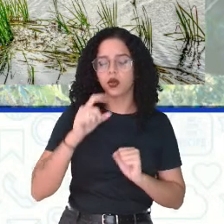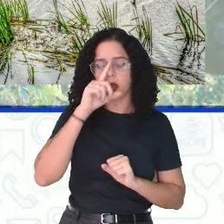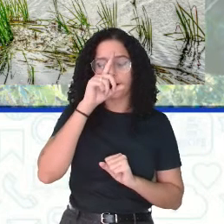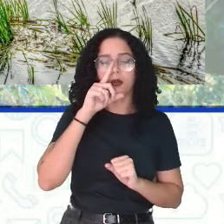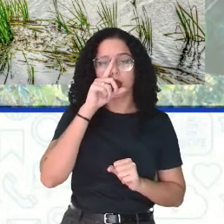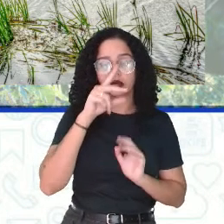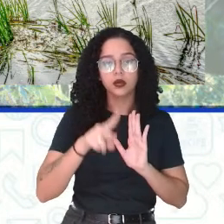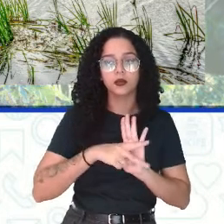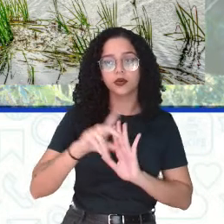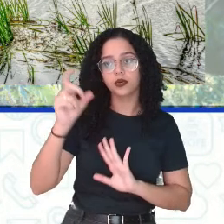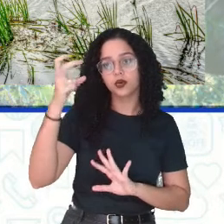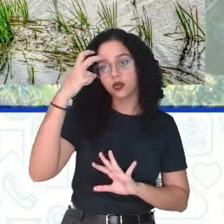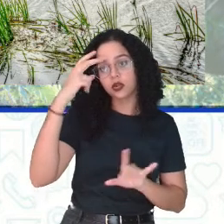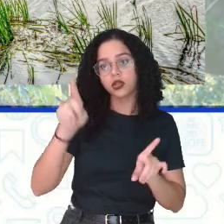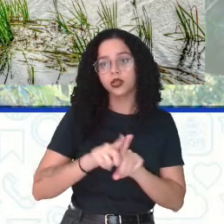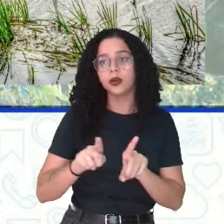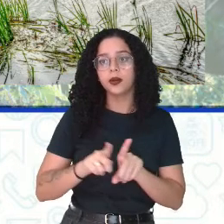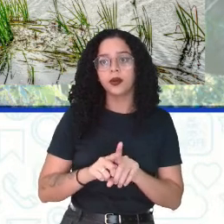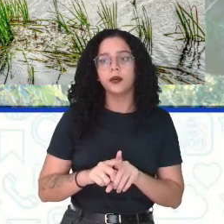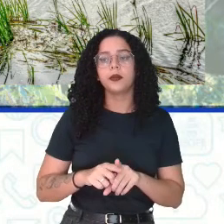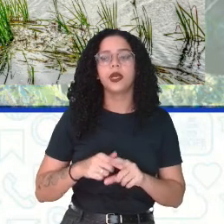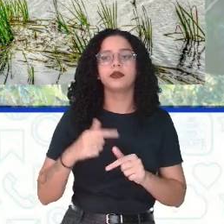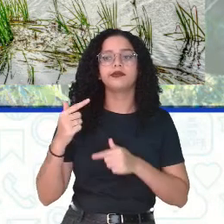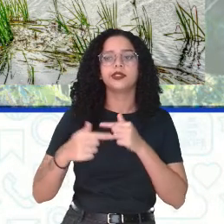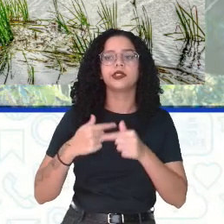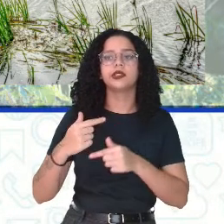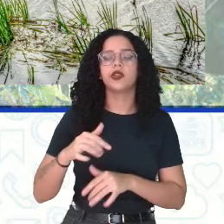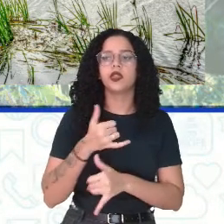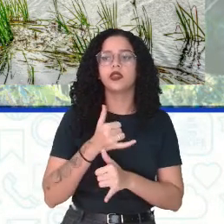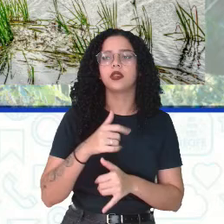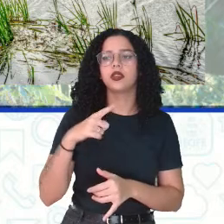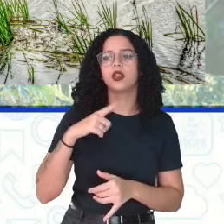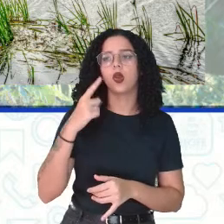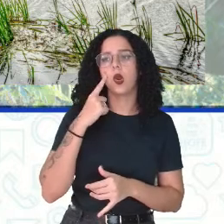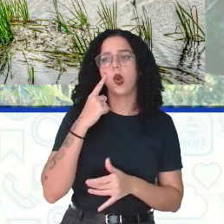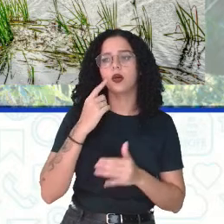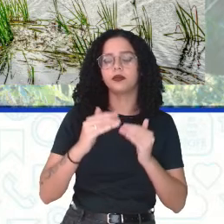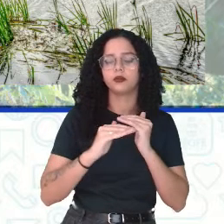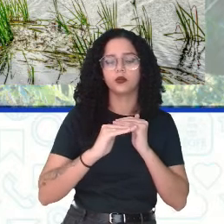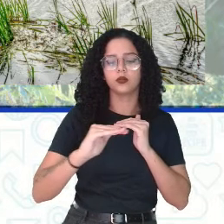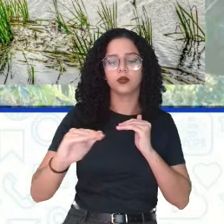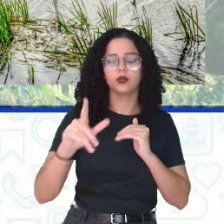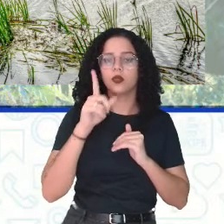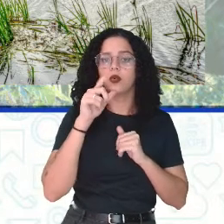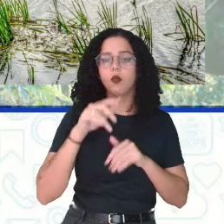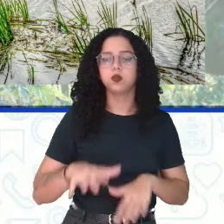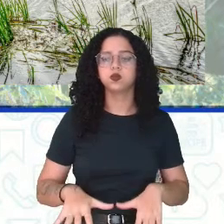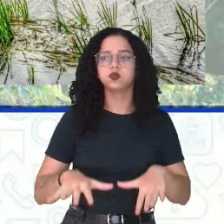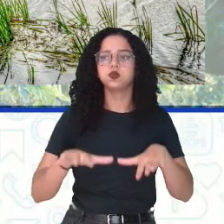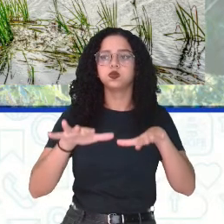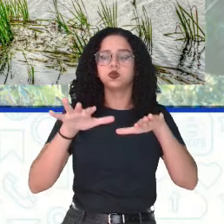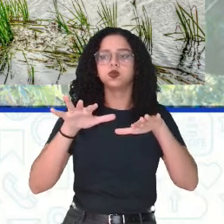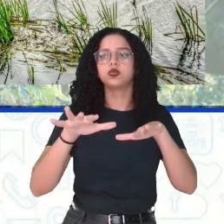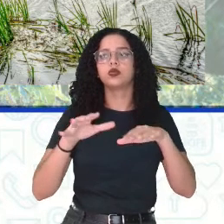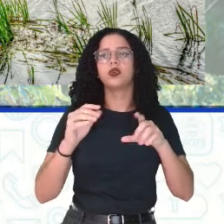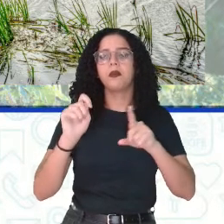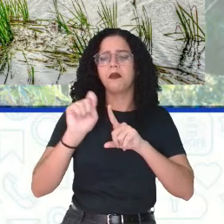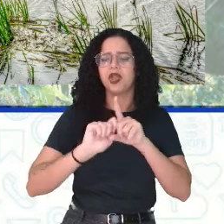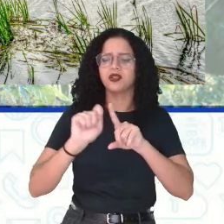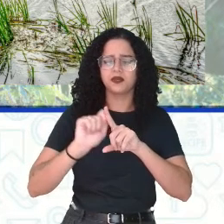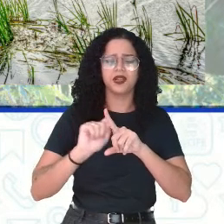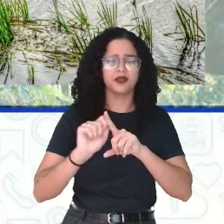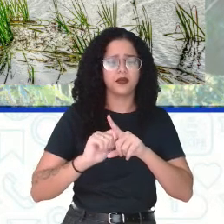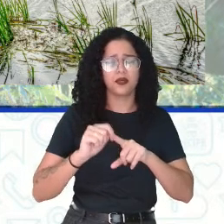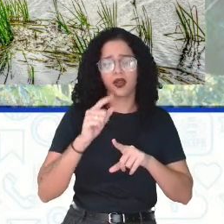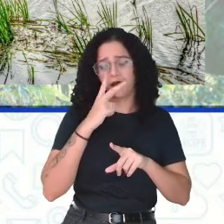a geração de energia. Aí eu trago o Pantanal aí, né? O Pantanal a gente tem áreas alagadas, muitos meses durante o ano